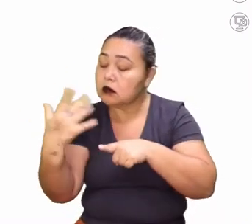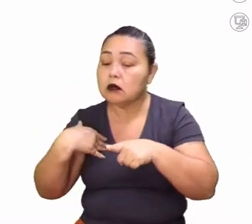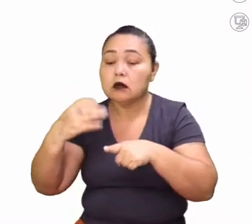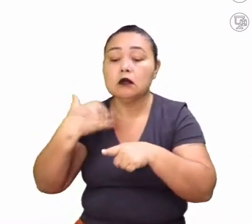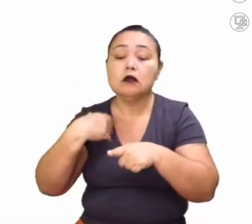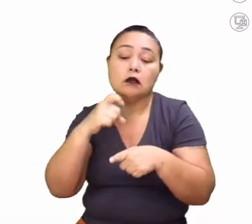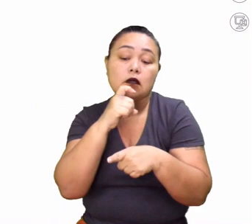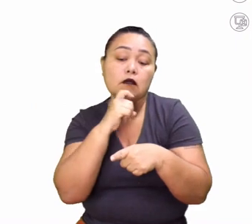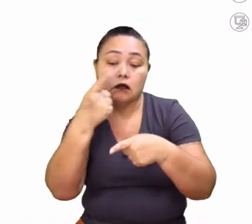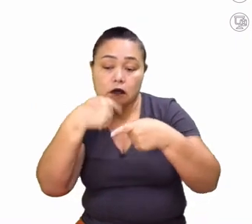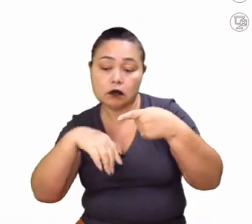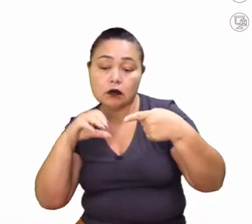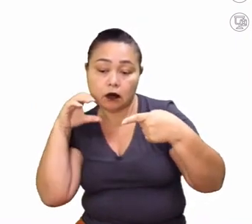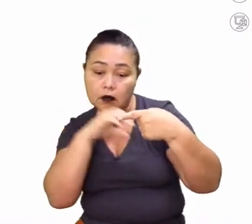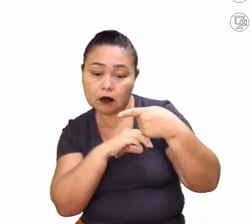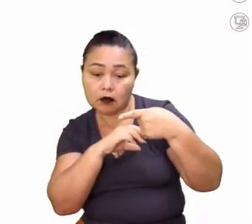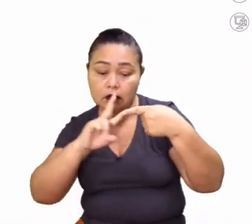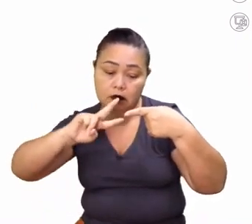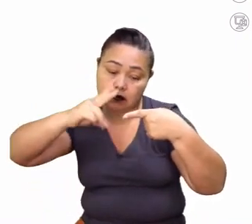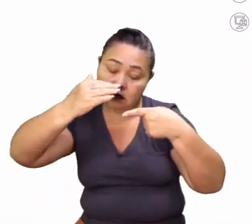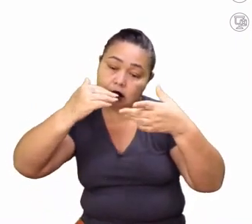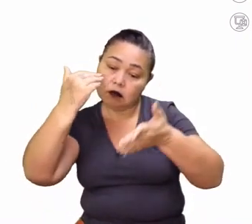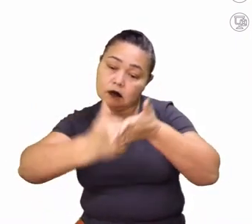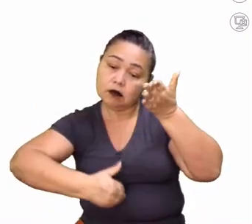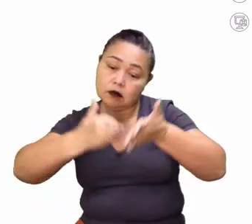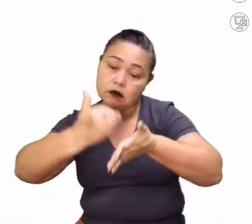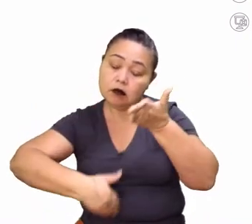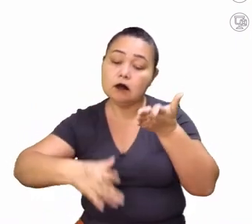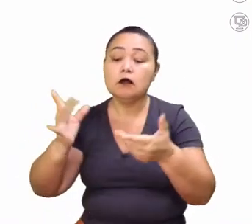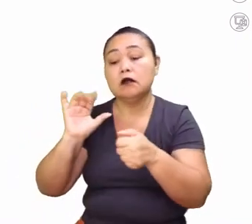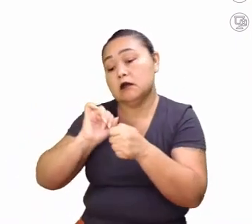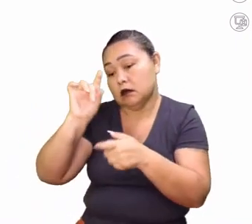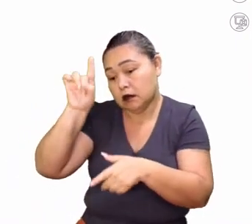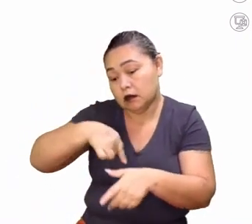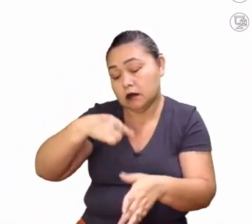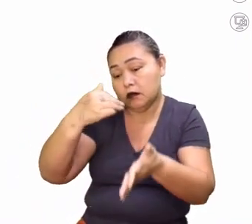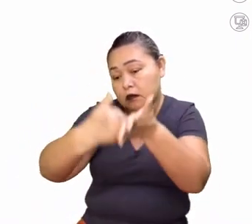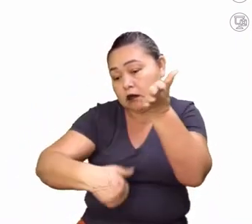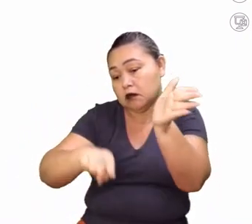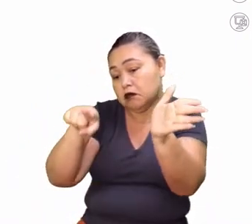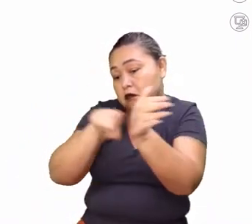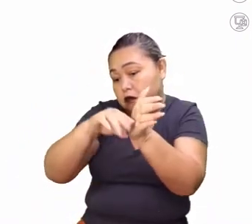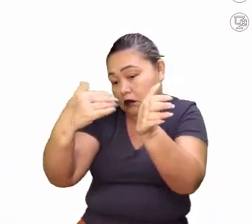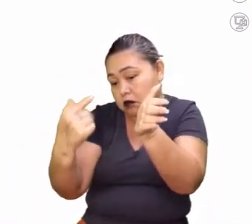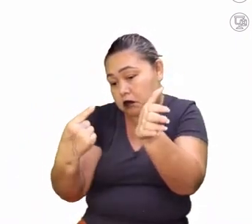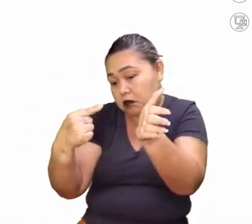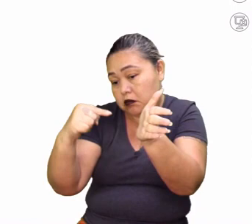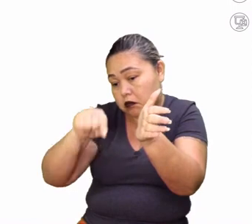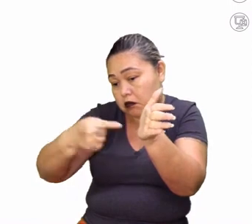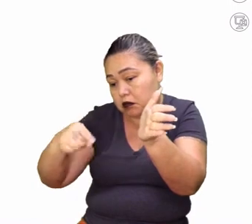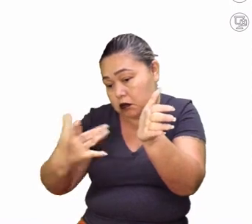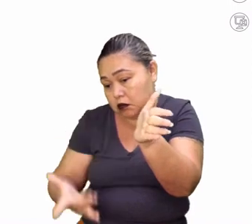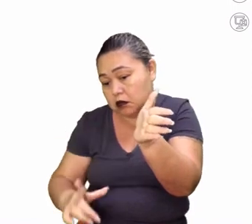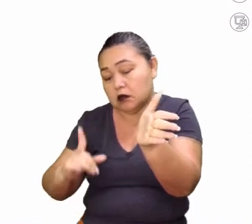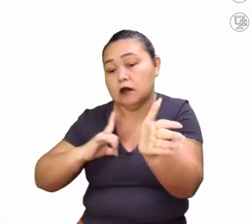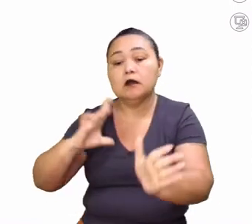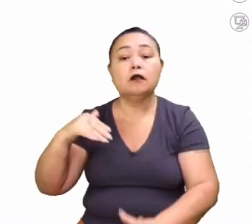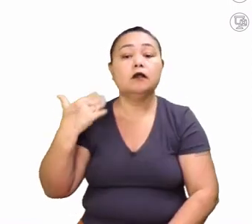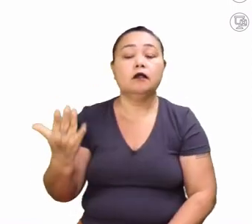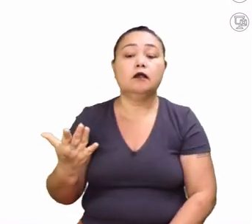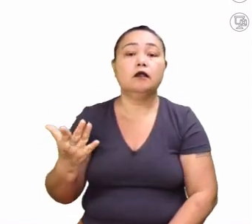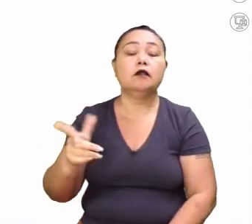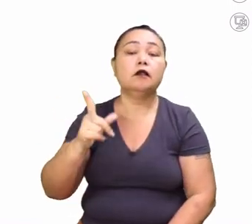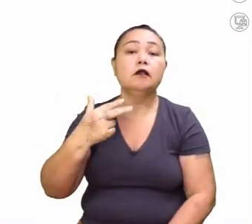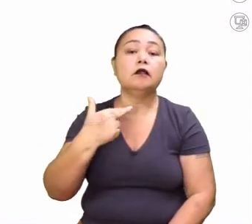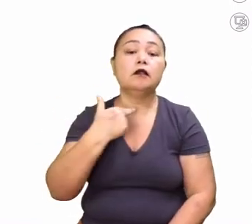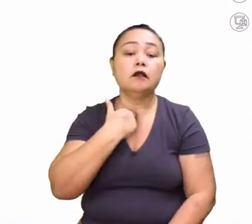da fria pela quente porque dá sempre menor que zero né 0 V alguma coisa se a Pria for maior não tem como né pessoal olha bem